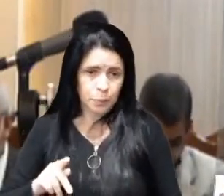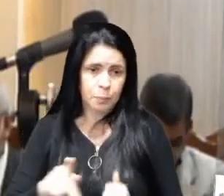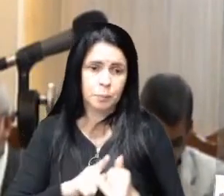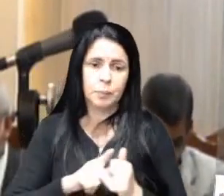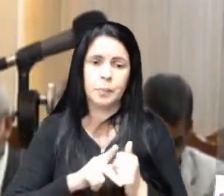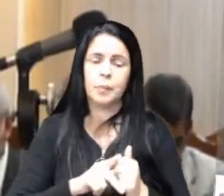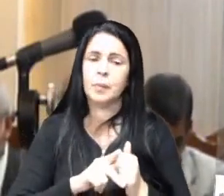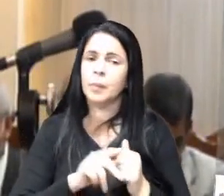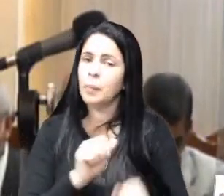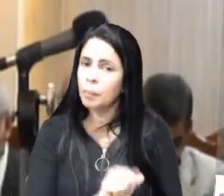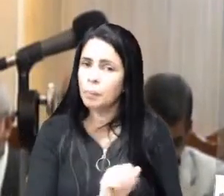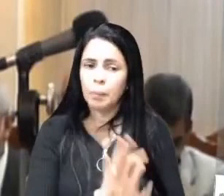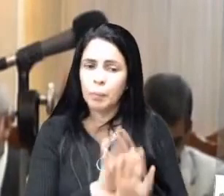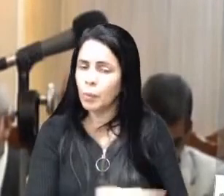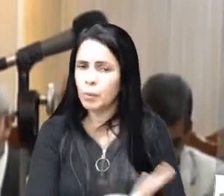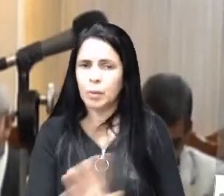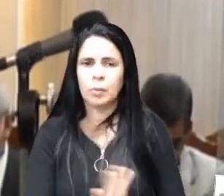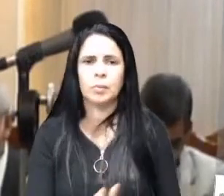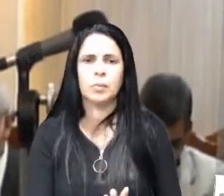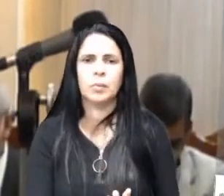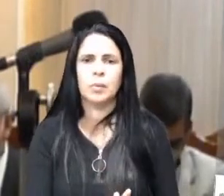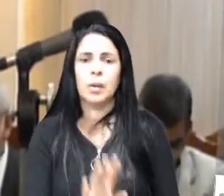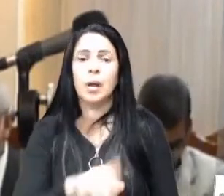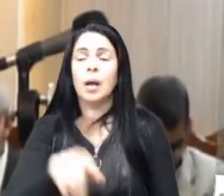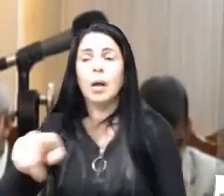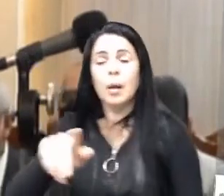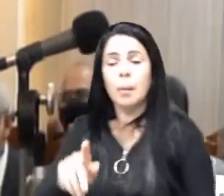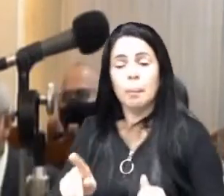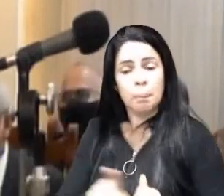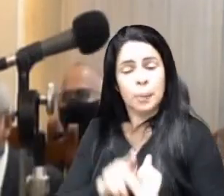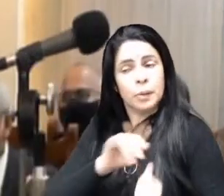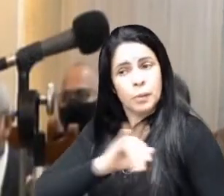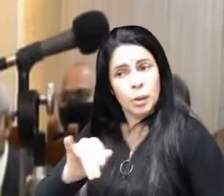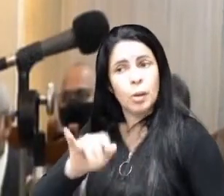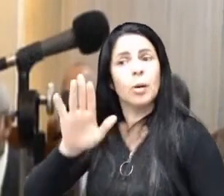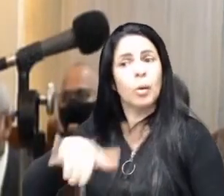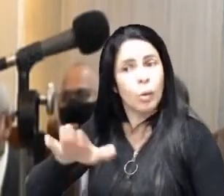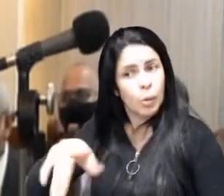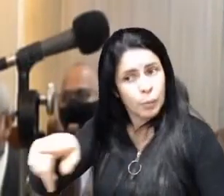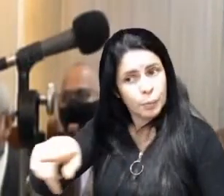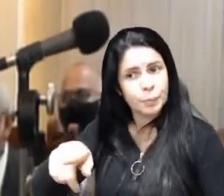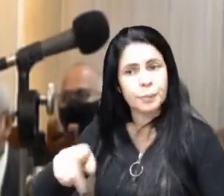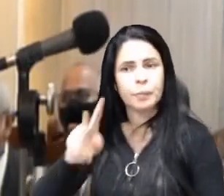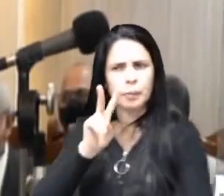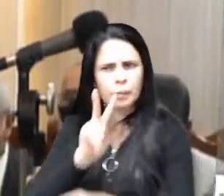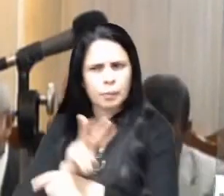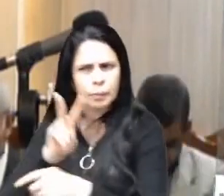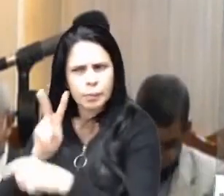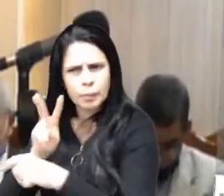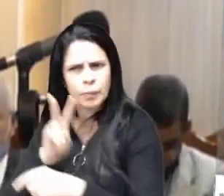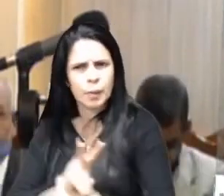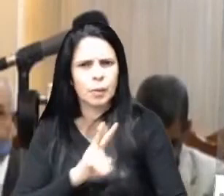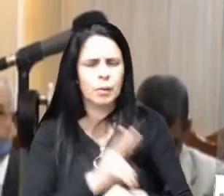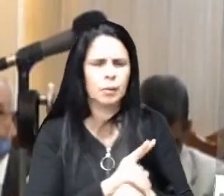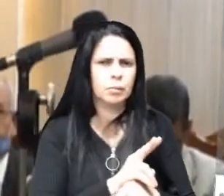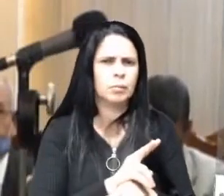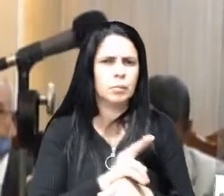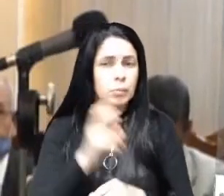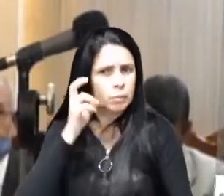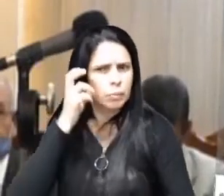sobriedade. Sede sóbrios e vigiai em